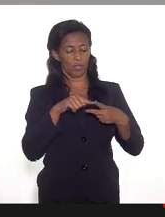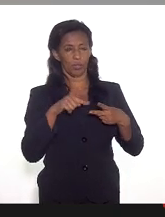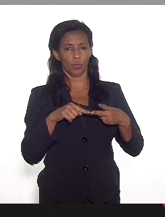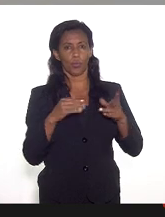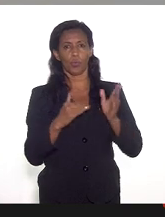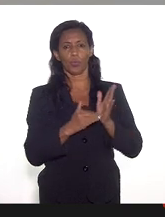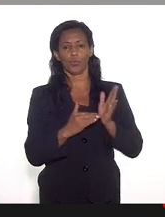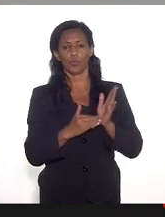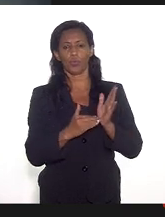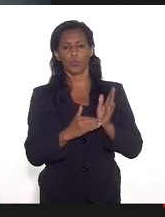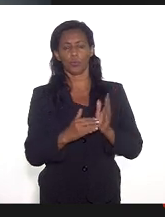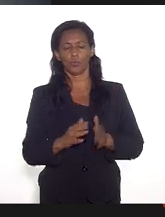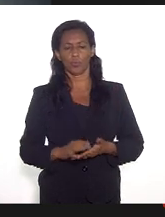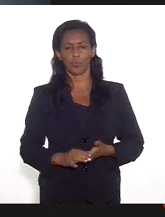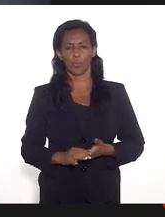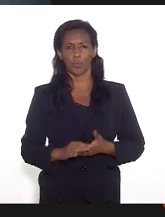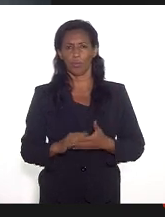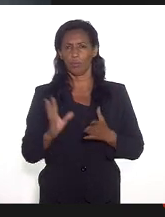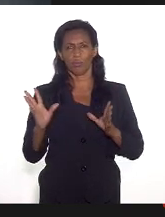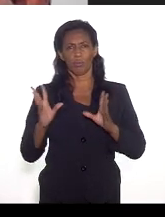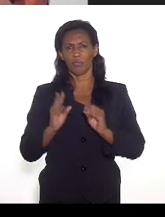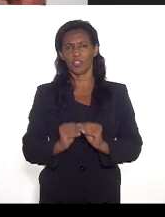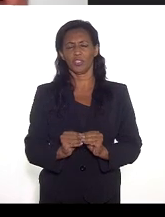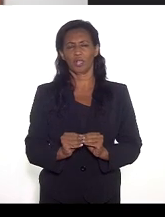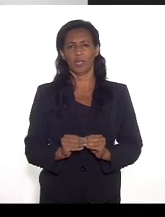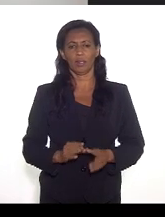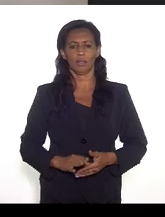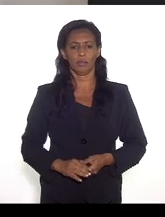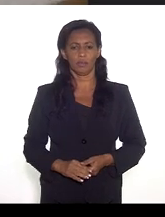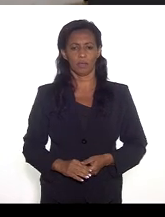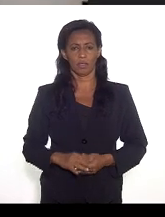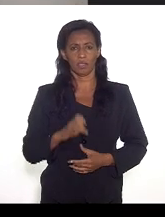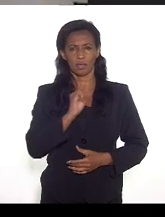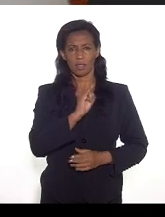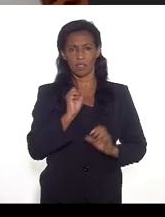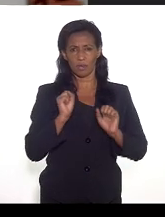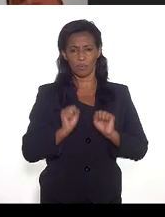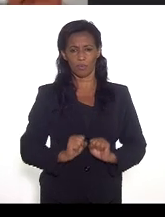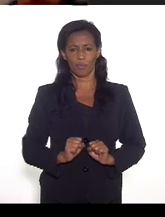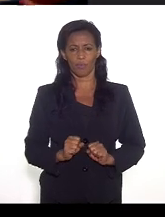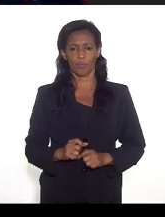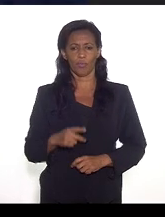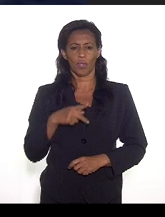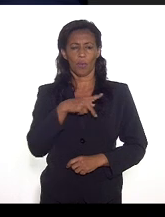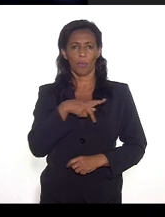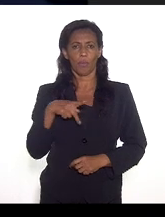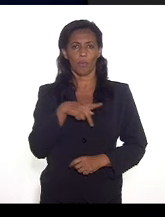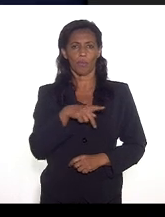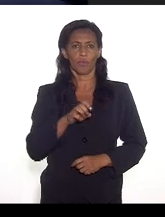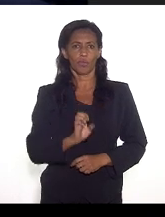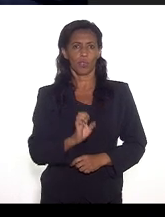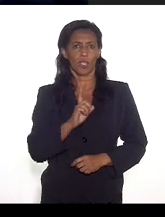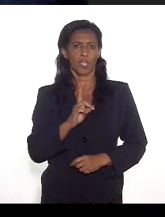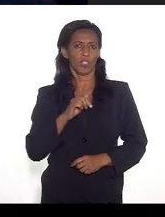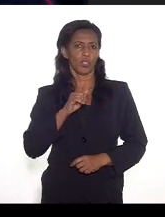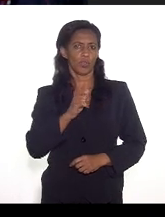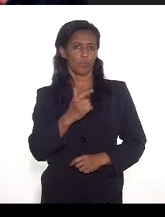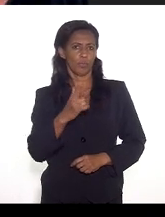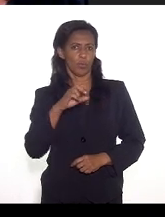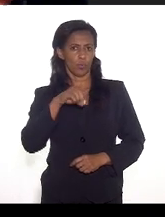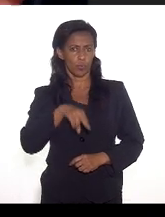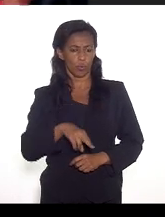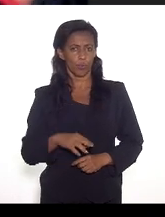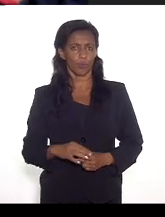gente poderia completar esse bloco, se for possível. No caso, o professor Edmilson Monteiro, pró-reitor de extensão da